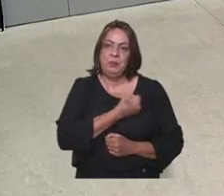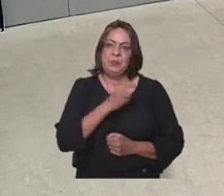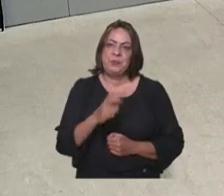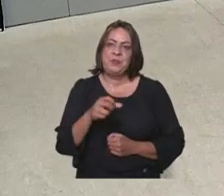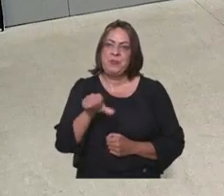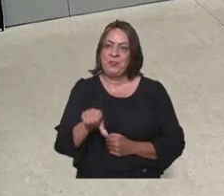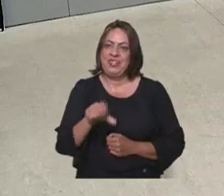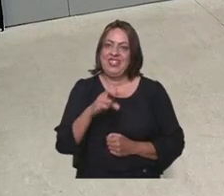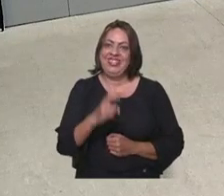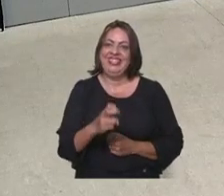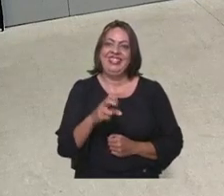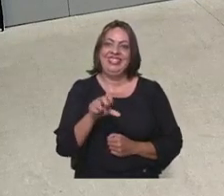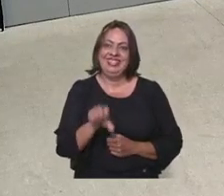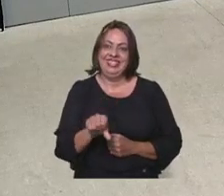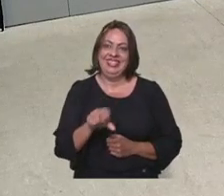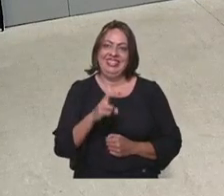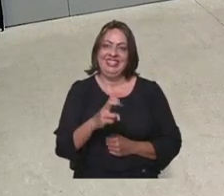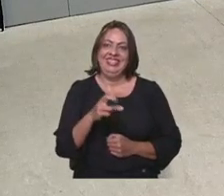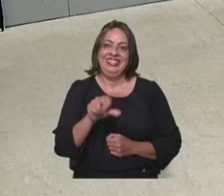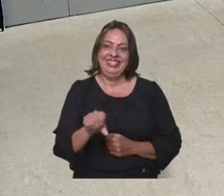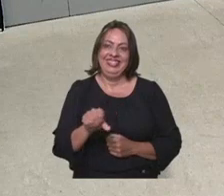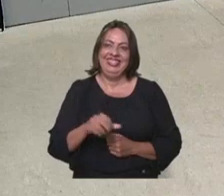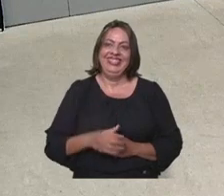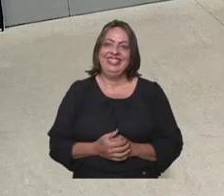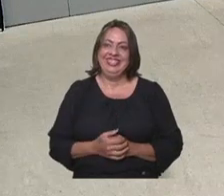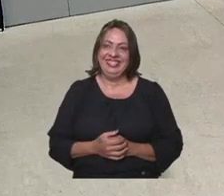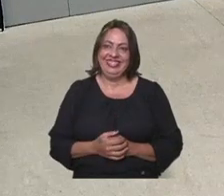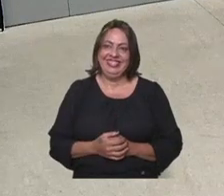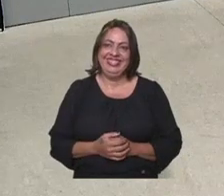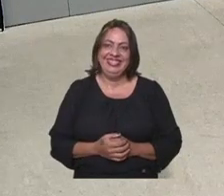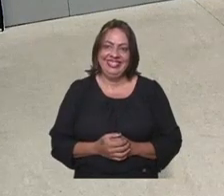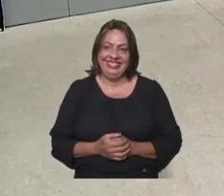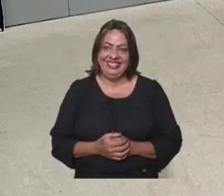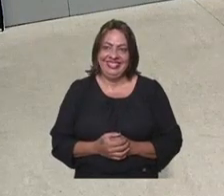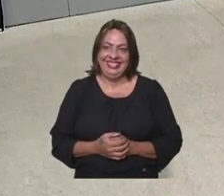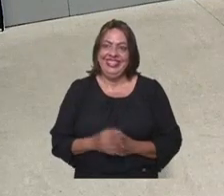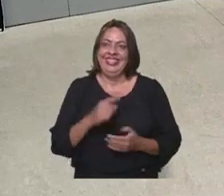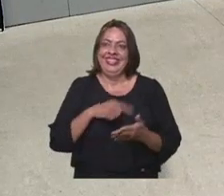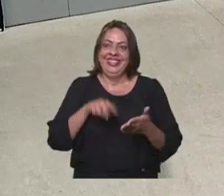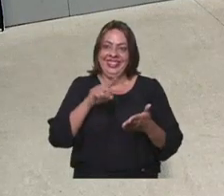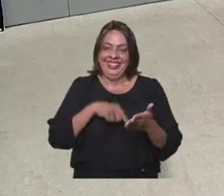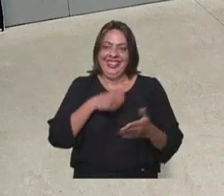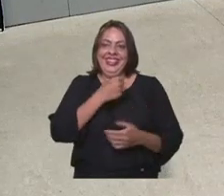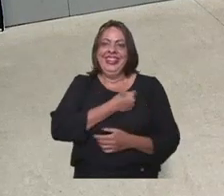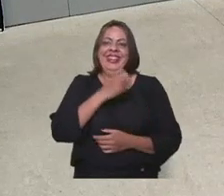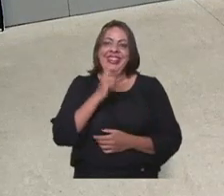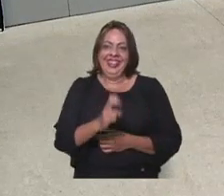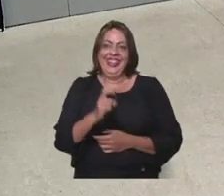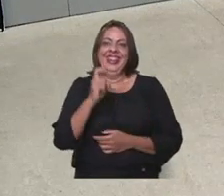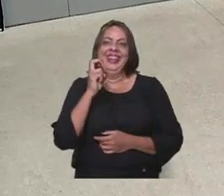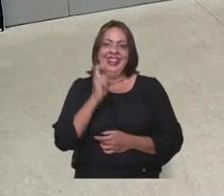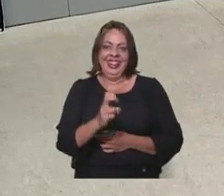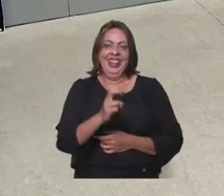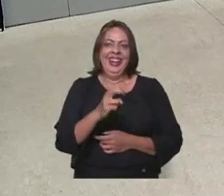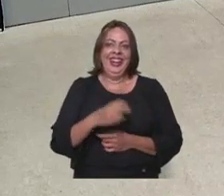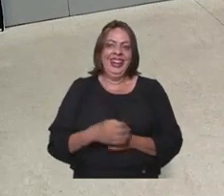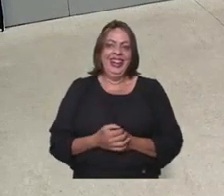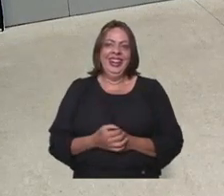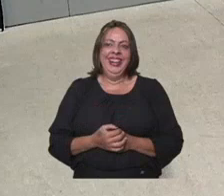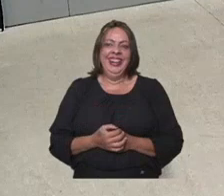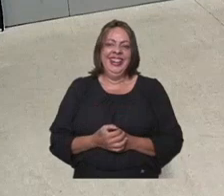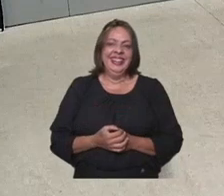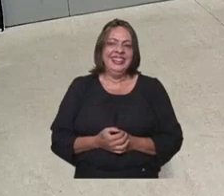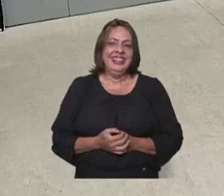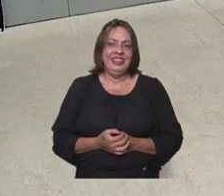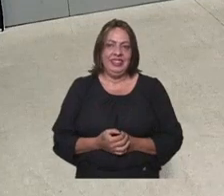número 59, 59, marque aí, 59, e o 5 saiu agora,